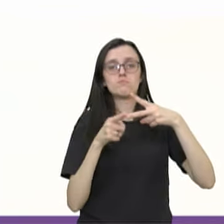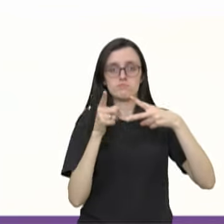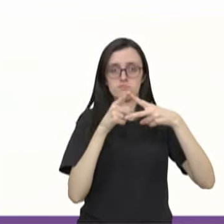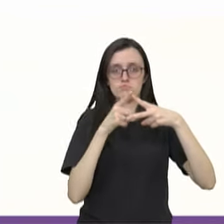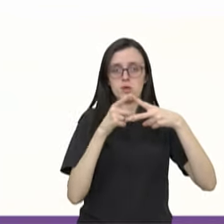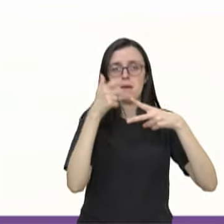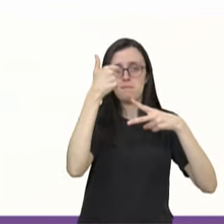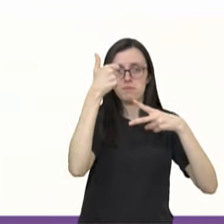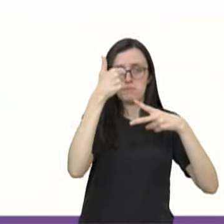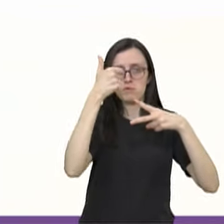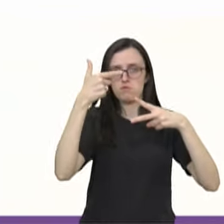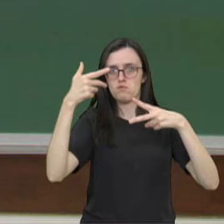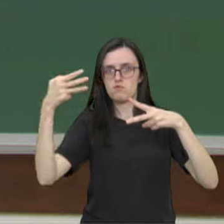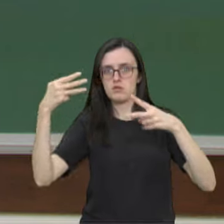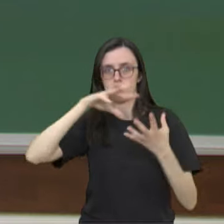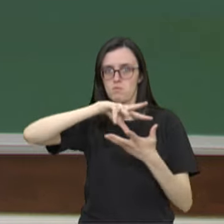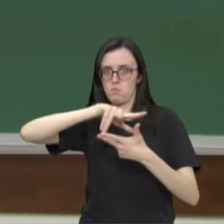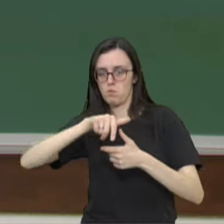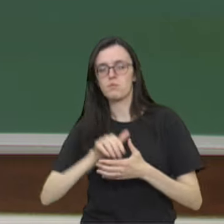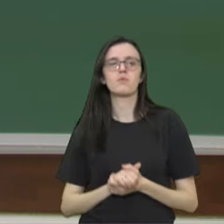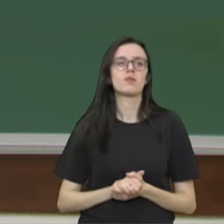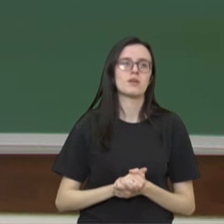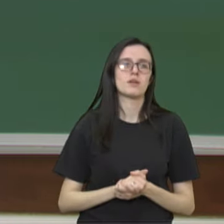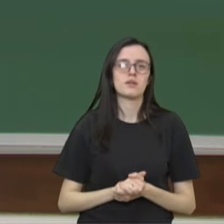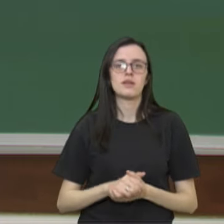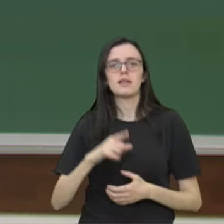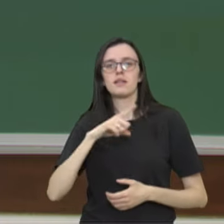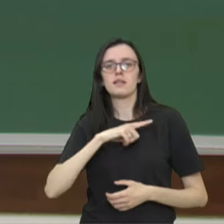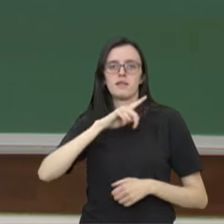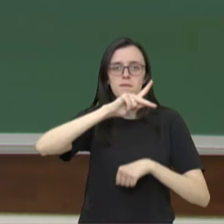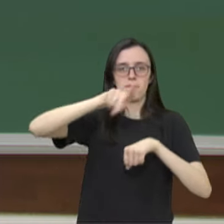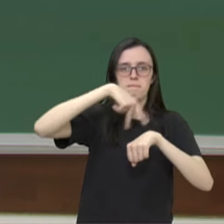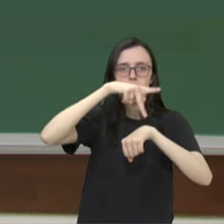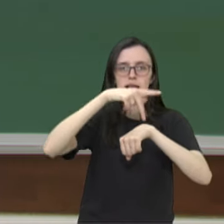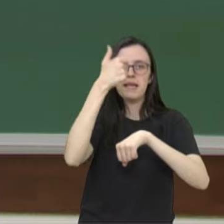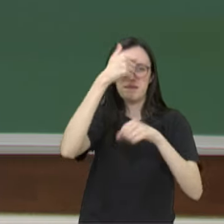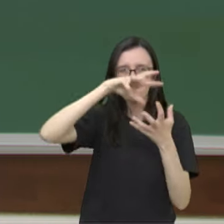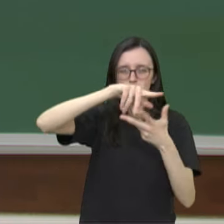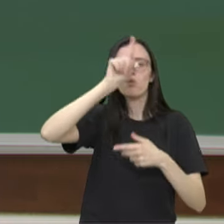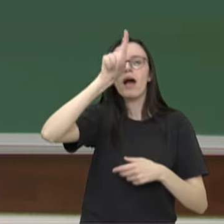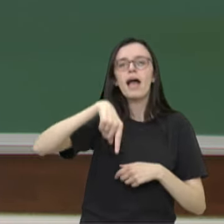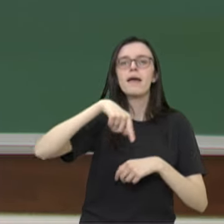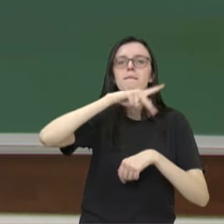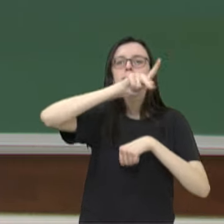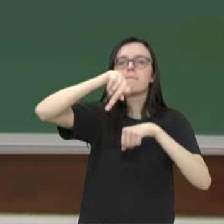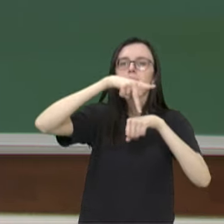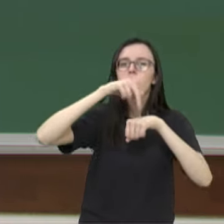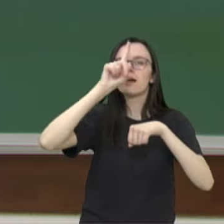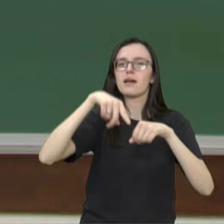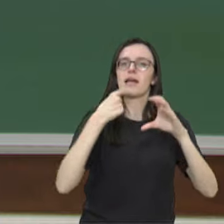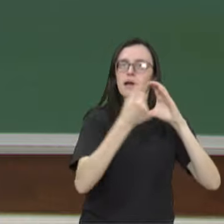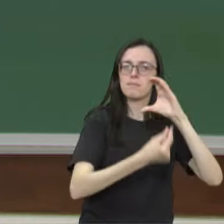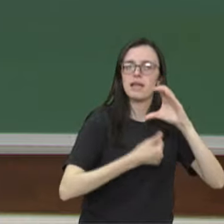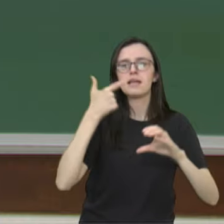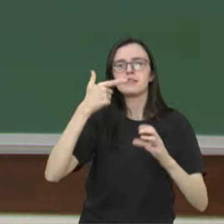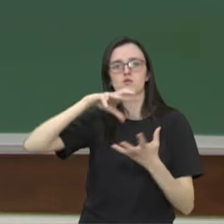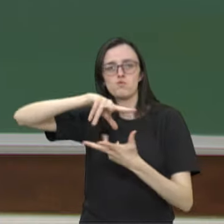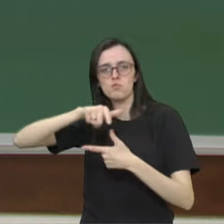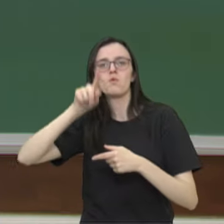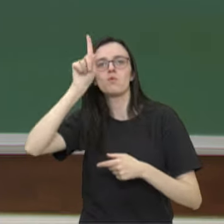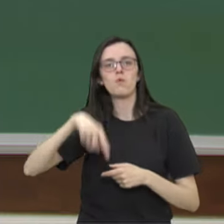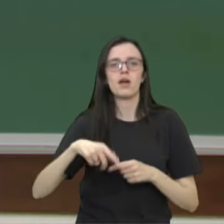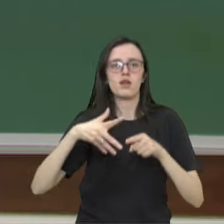mundo, ou aqueles países ricos e desenvolvidos, os capitalistas, segundo mundo, também considerados países socialistas, e o terceiro